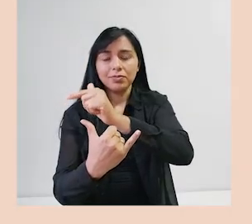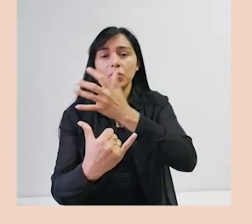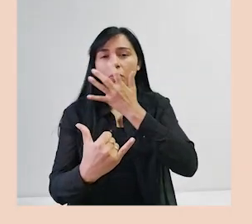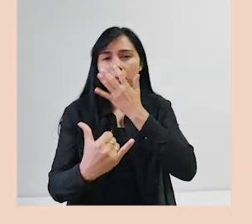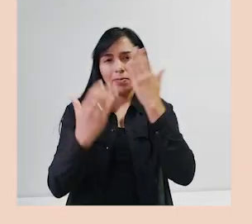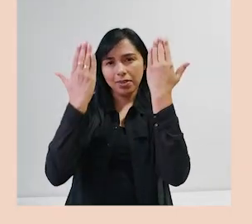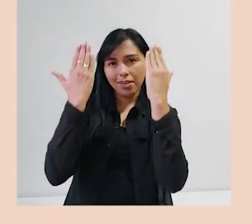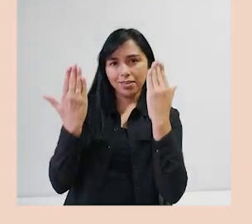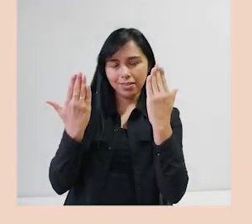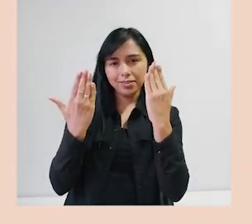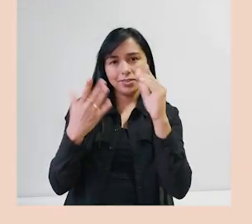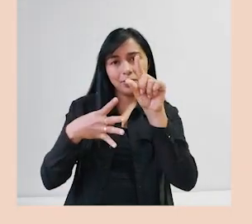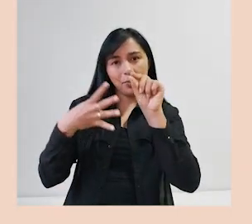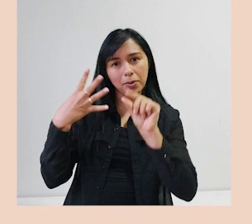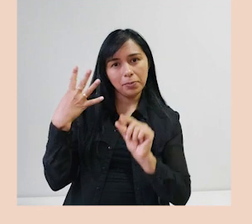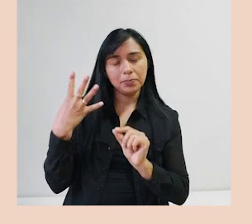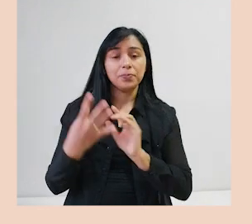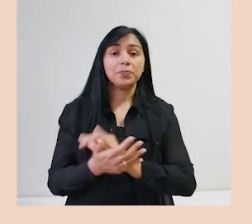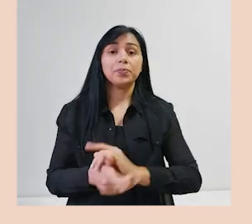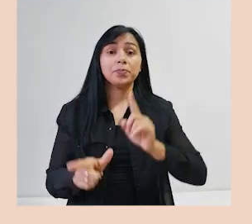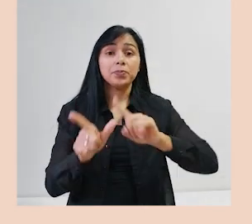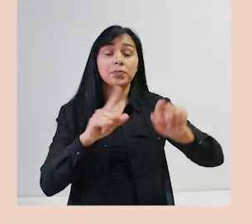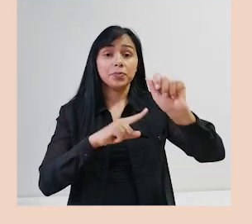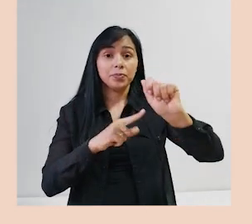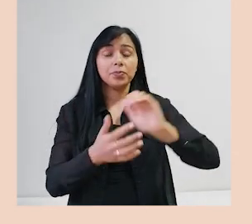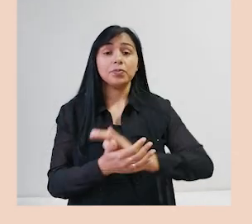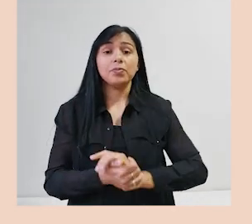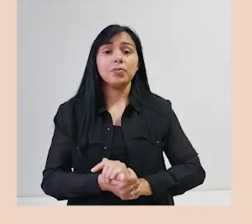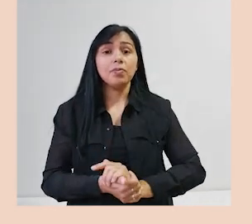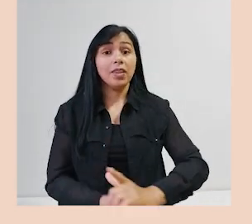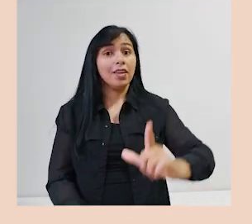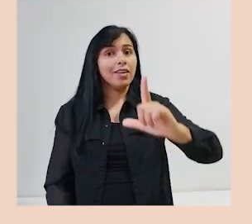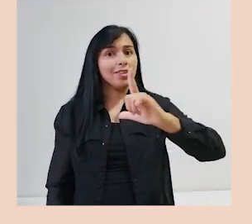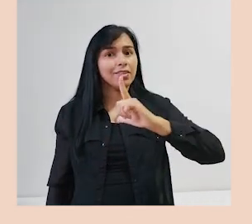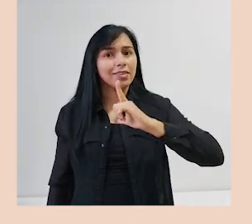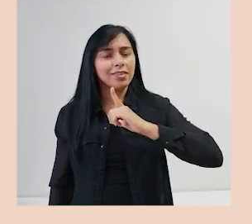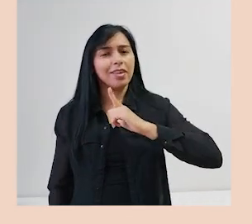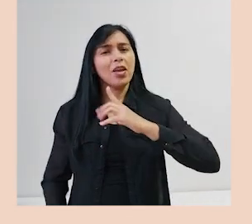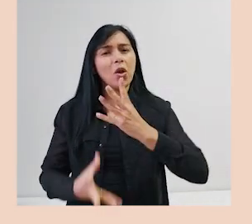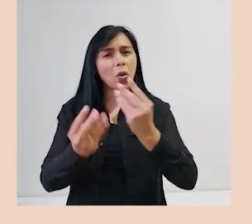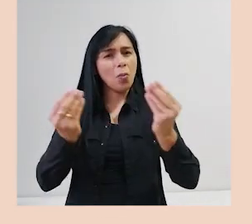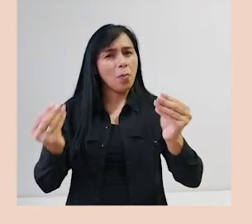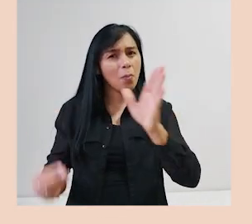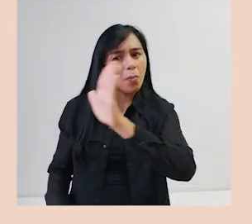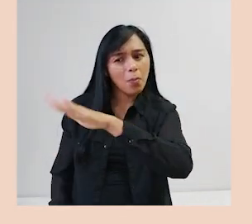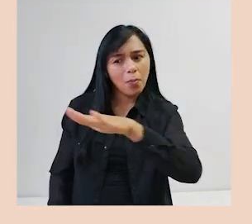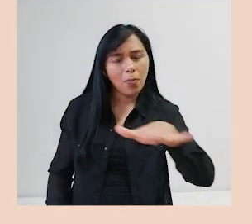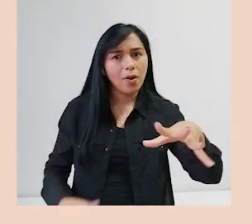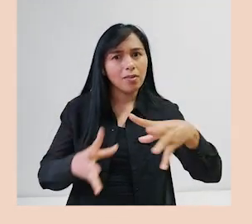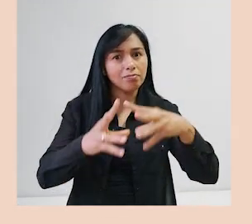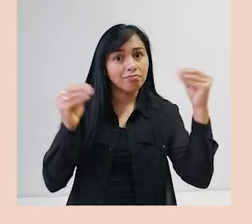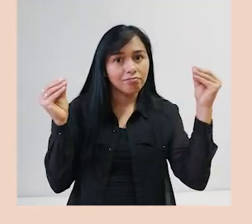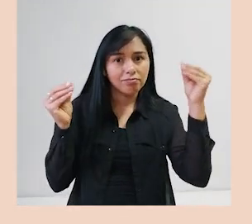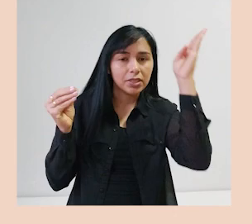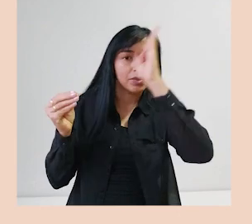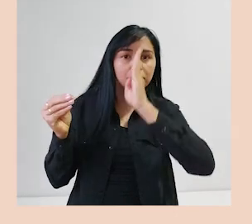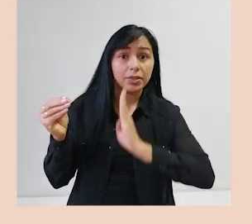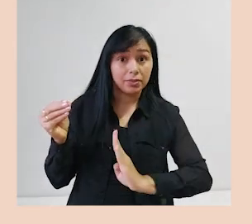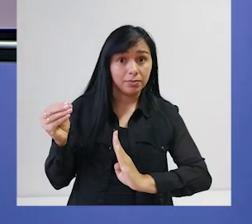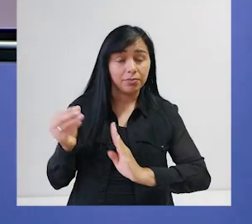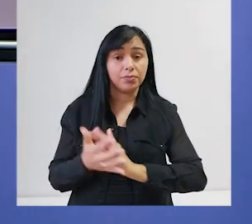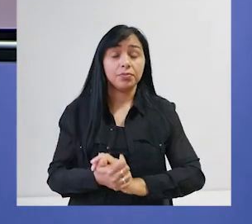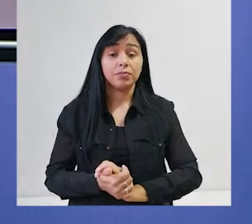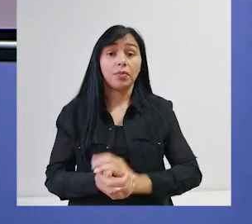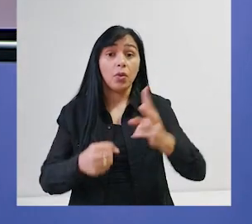letra A Há muitas crianças desaparecidas no Brasil neste caso temos aqui do verbo